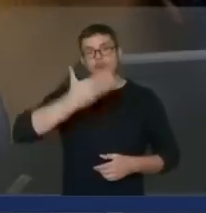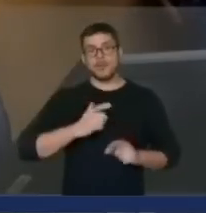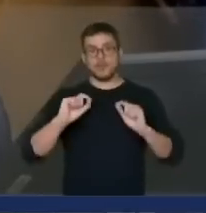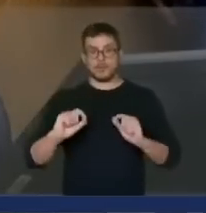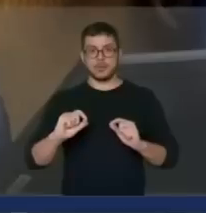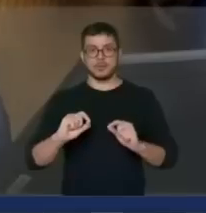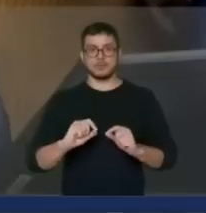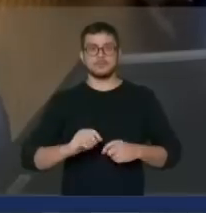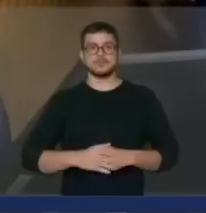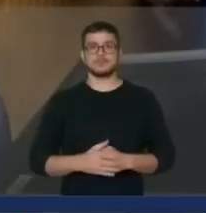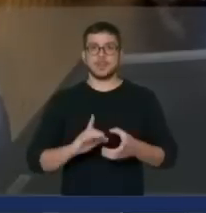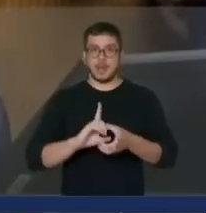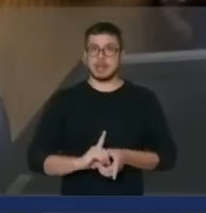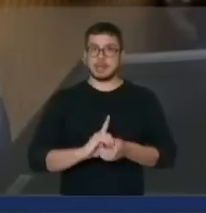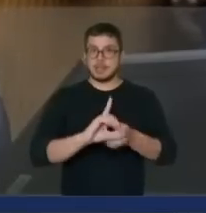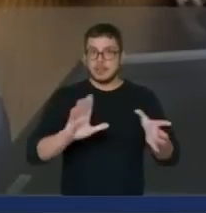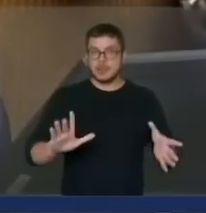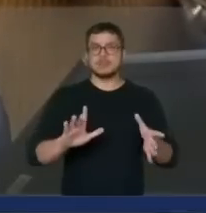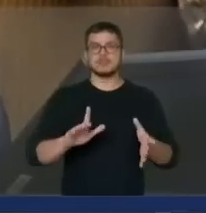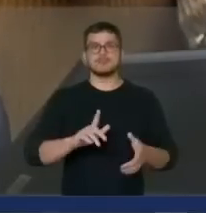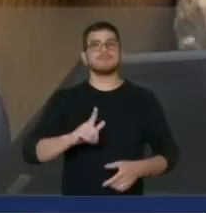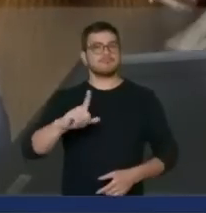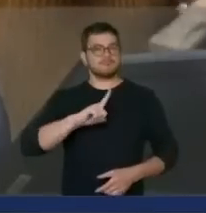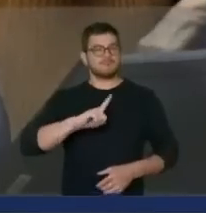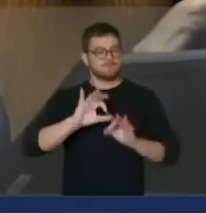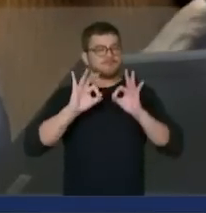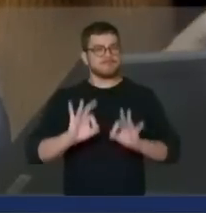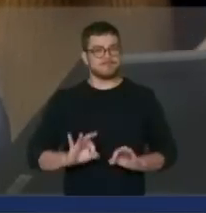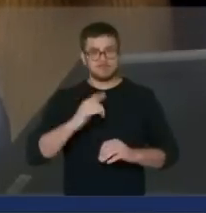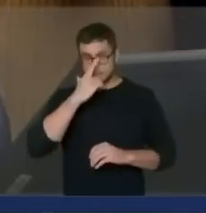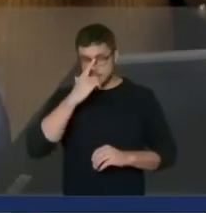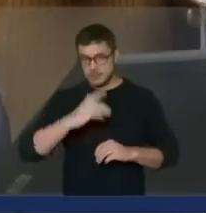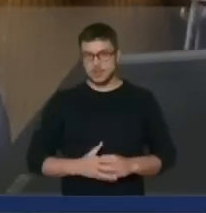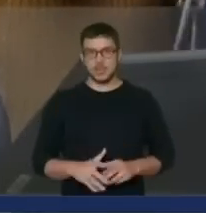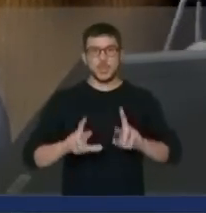democracia. Não é a baderna de alguns atacando-a materialmente